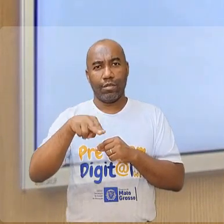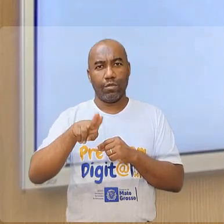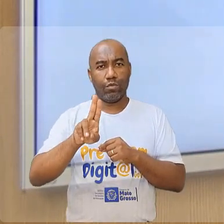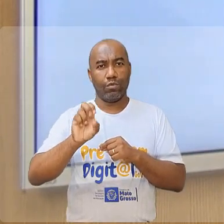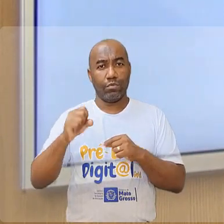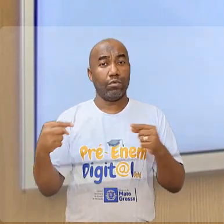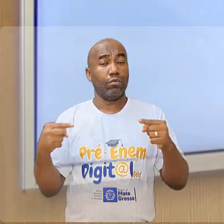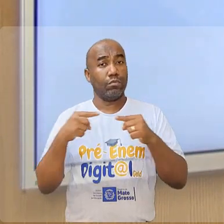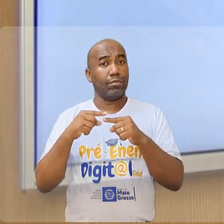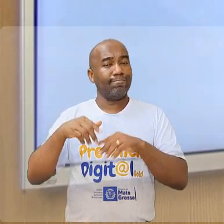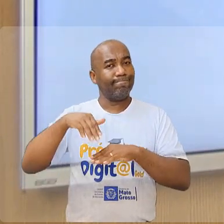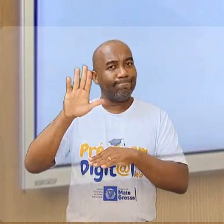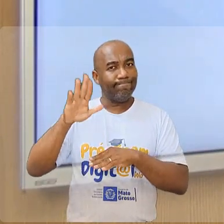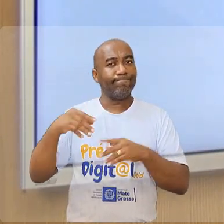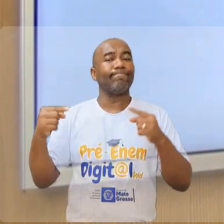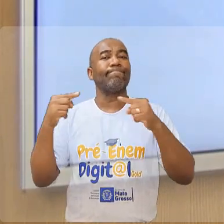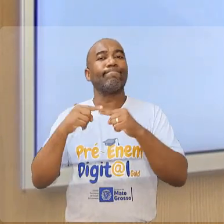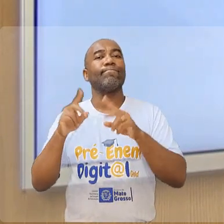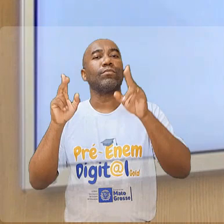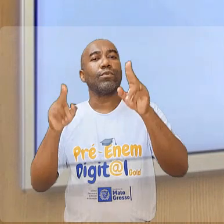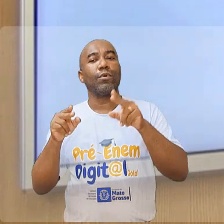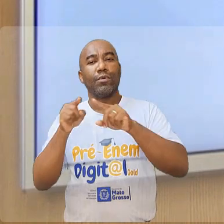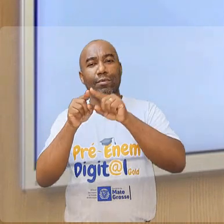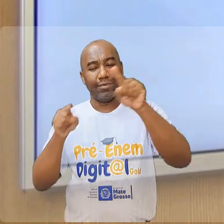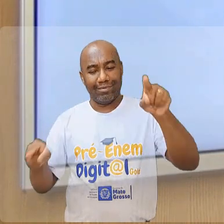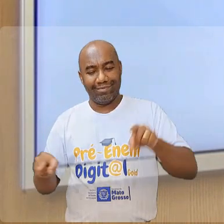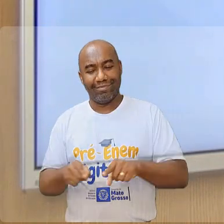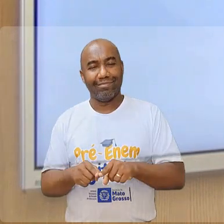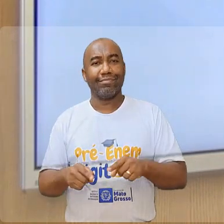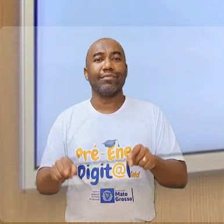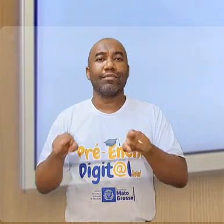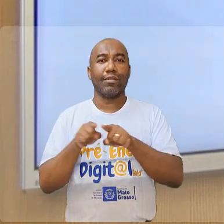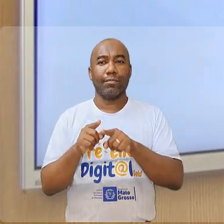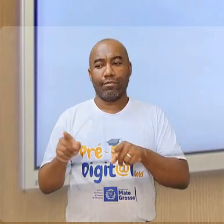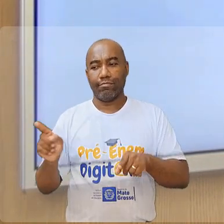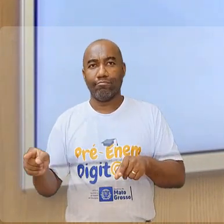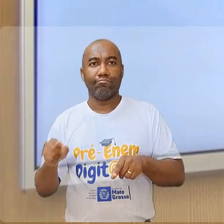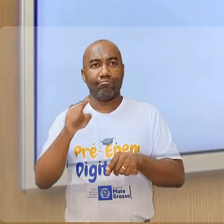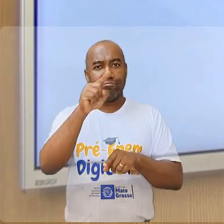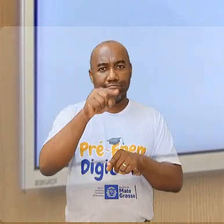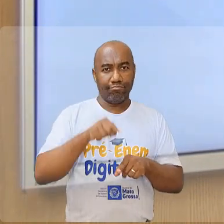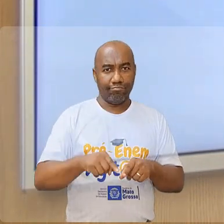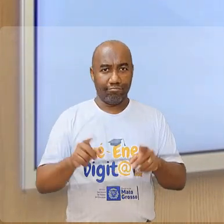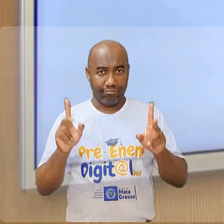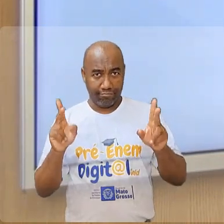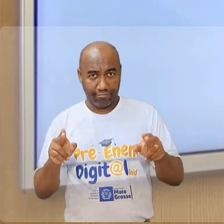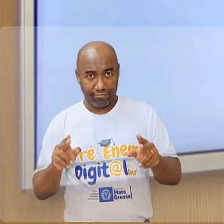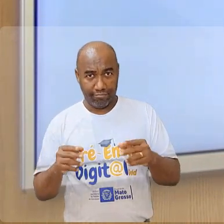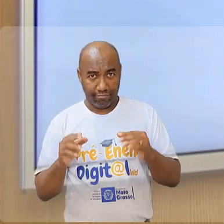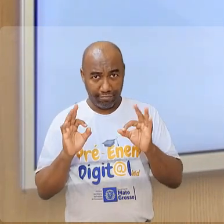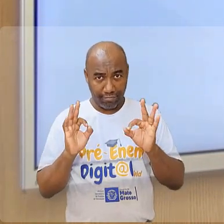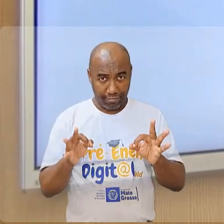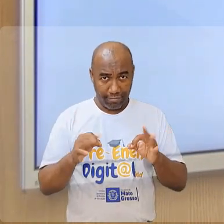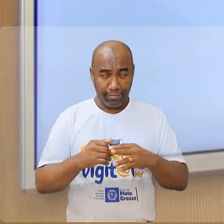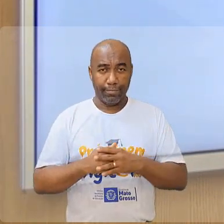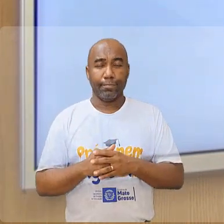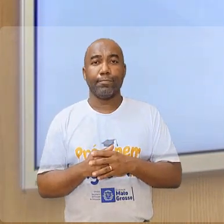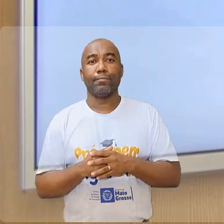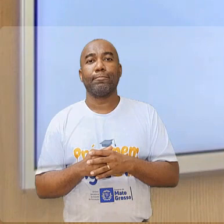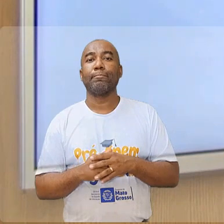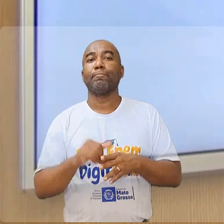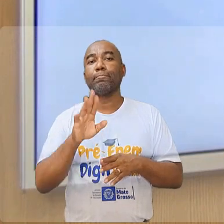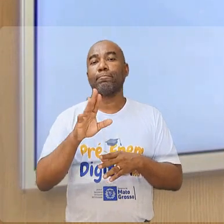forma que o menor ângulo fica oposto ao menor lado Tá ok tomar bom